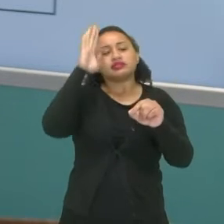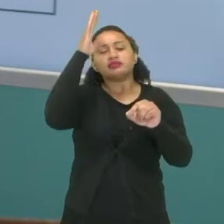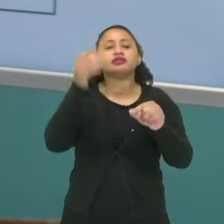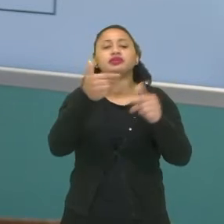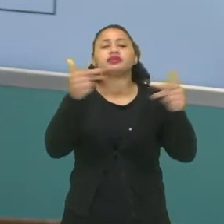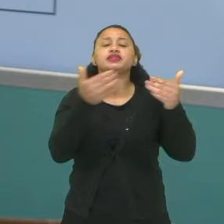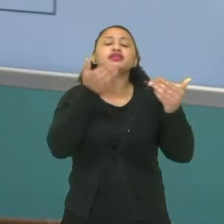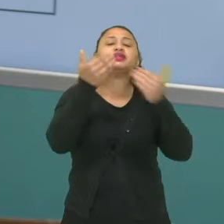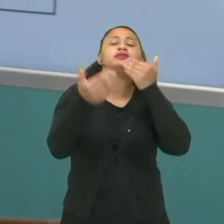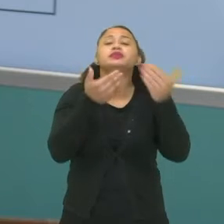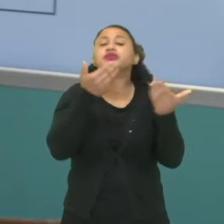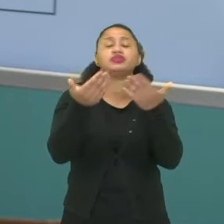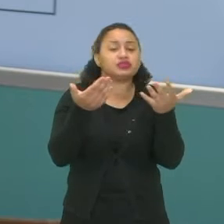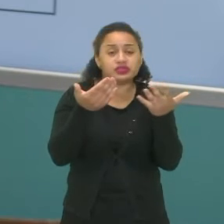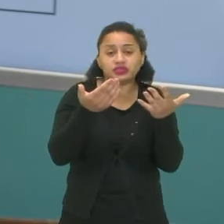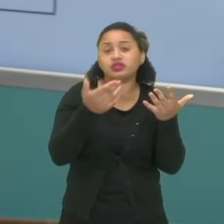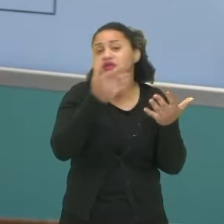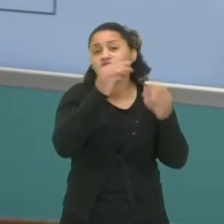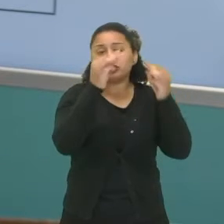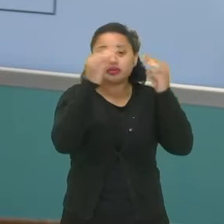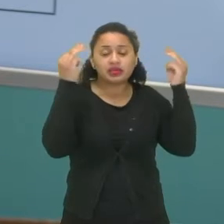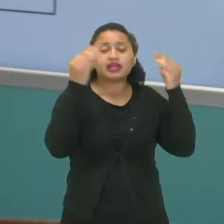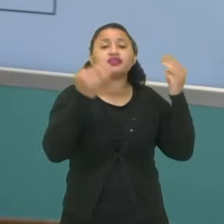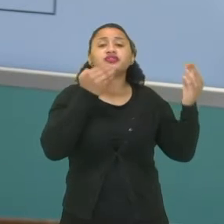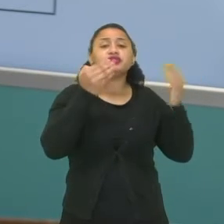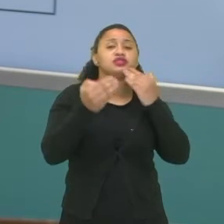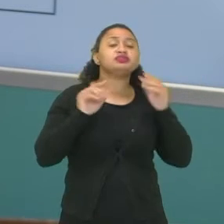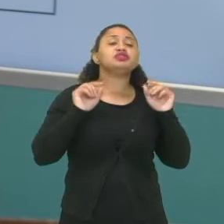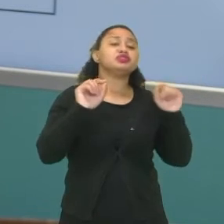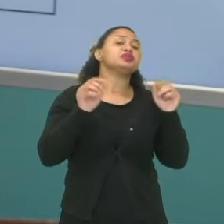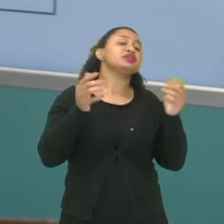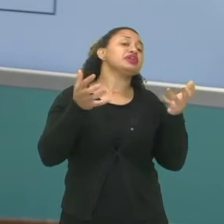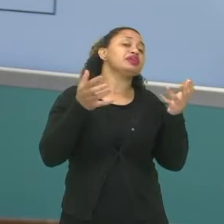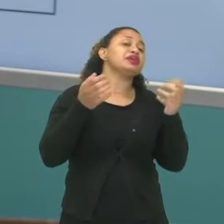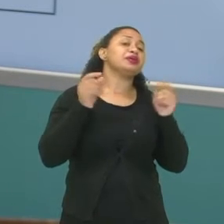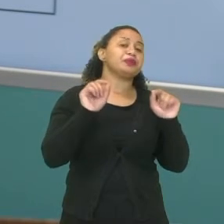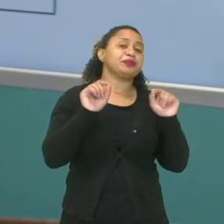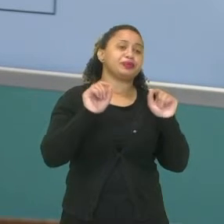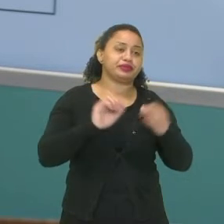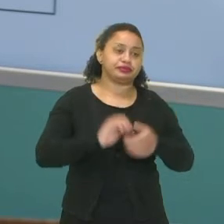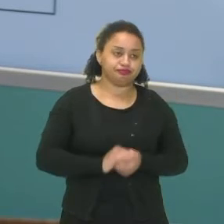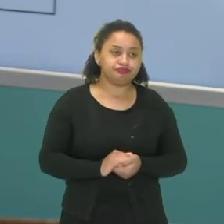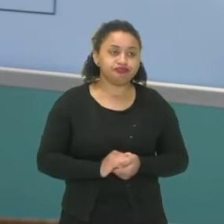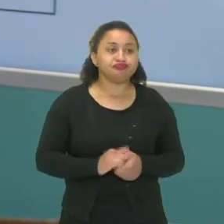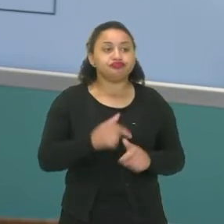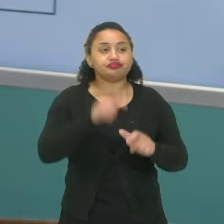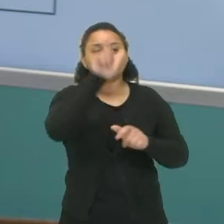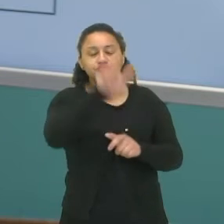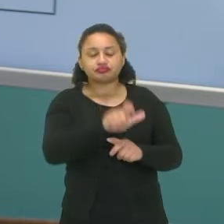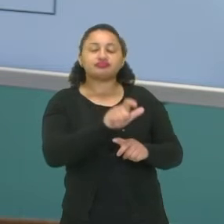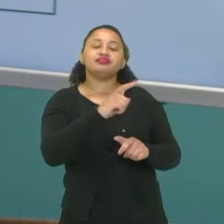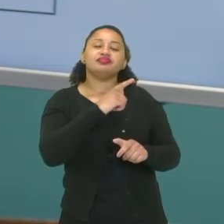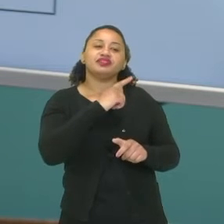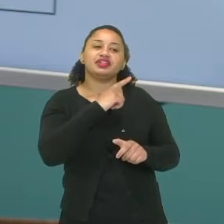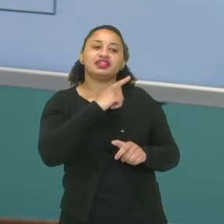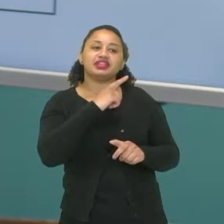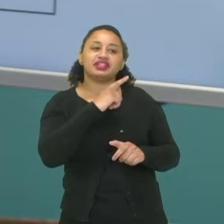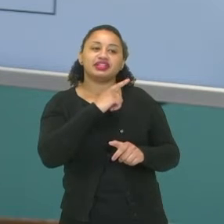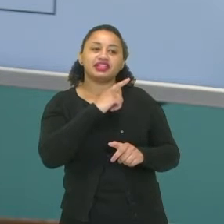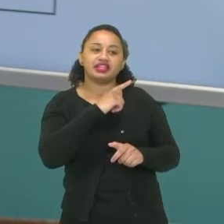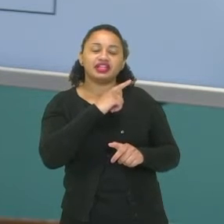dos camponeses mexicanos? O que será que eles desejavam, né? E aqui estátua, né, do Padre Miguel